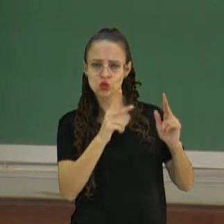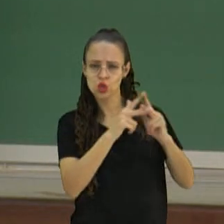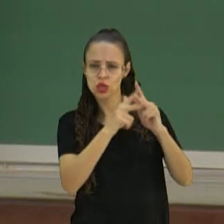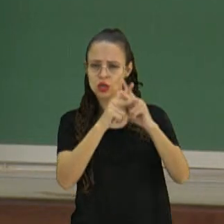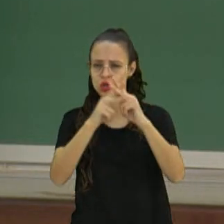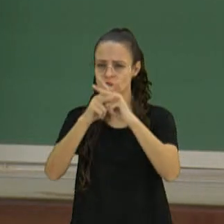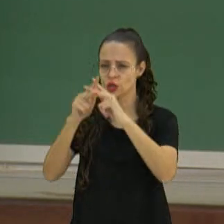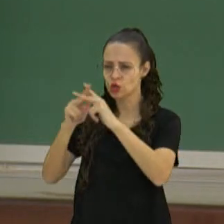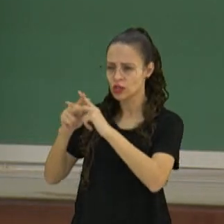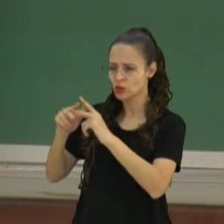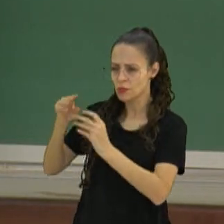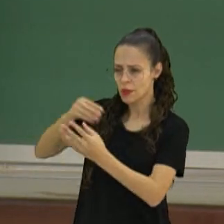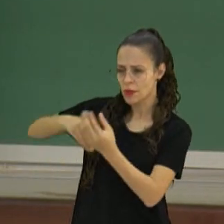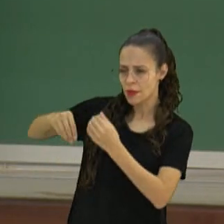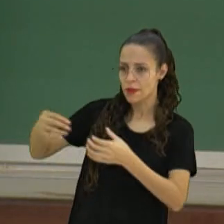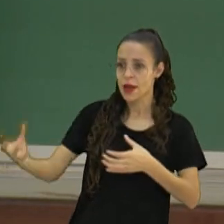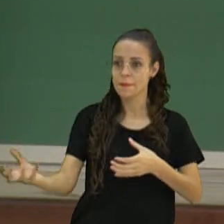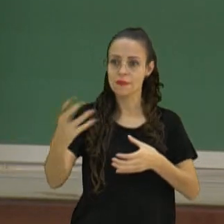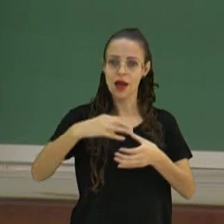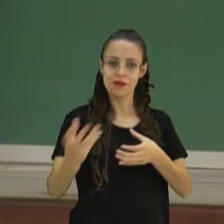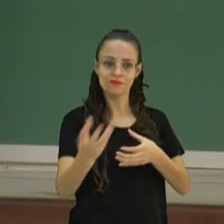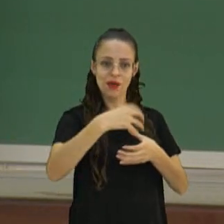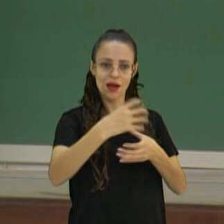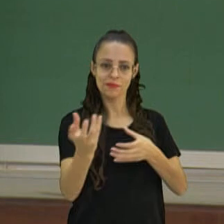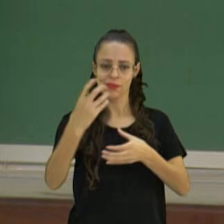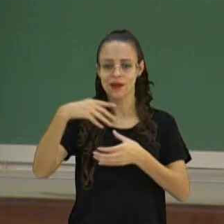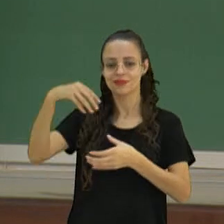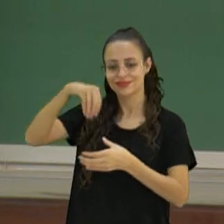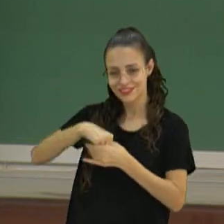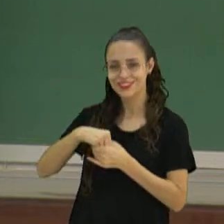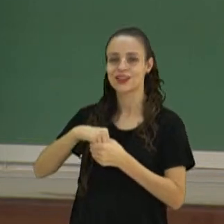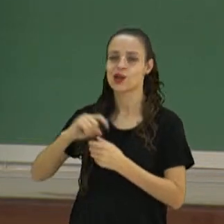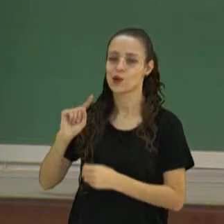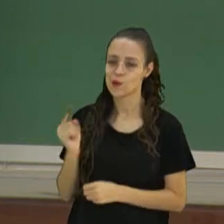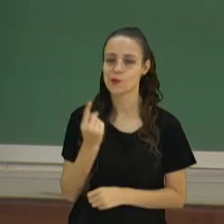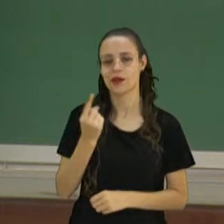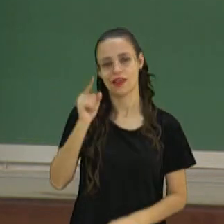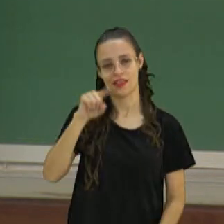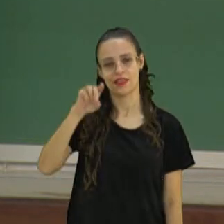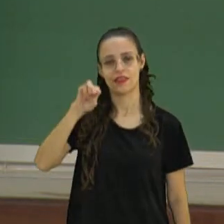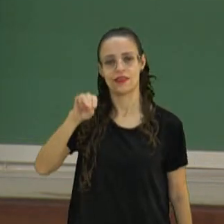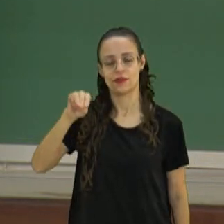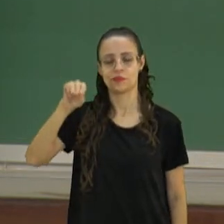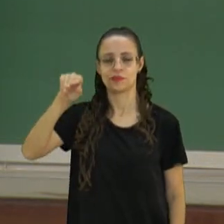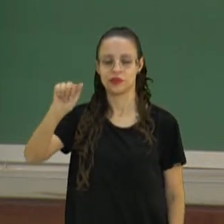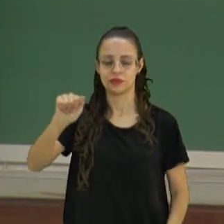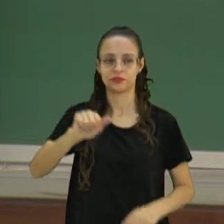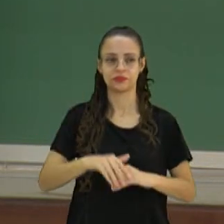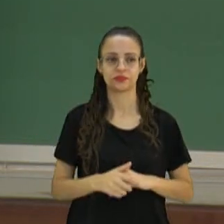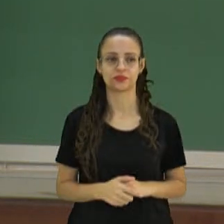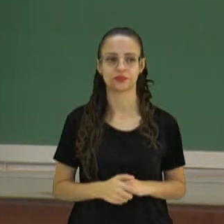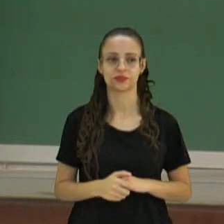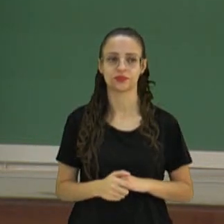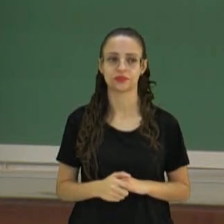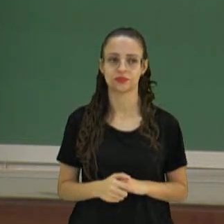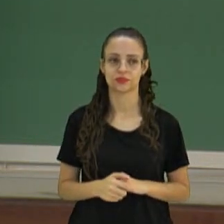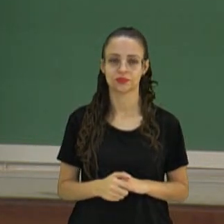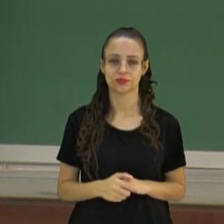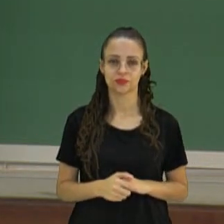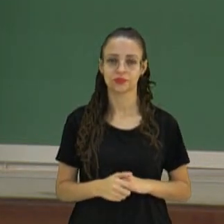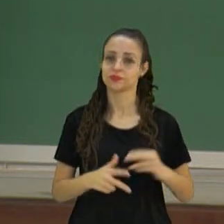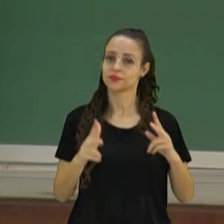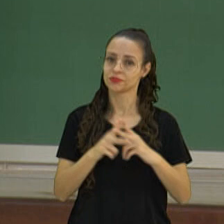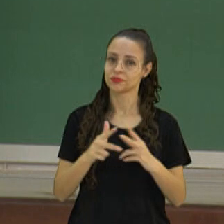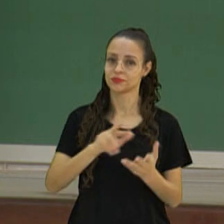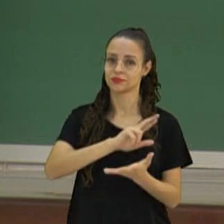e junta em uma competição, em um combate, né? Então, temos aí o MMA, artes marciais